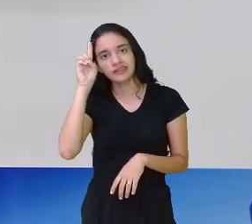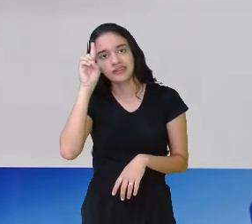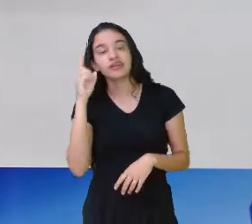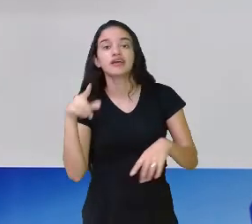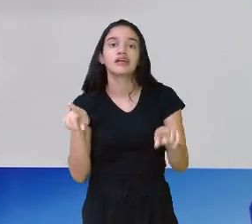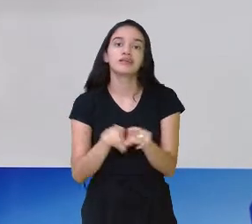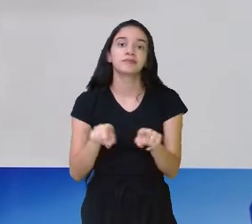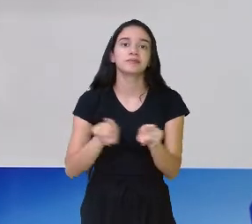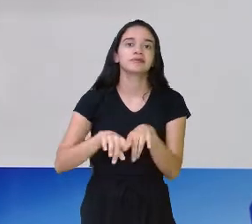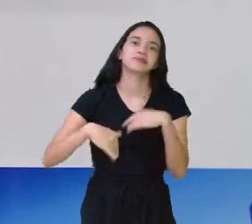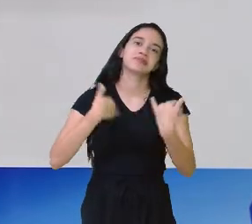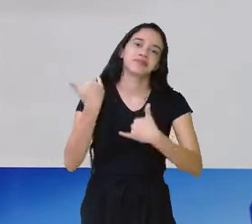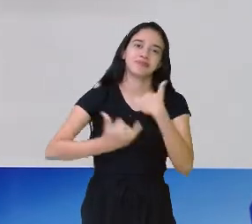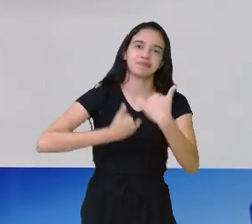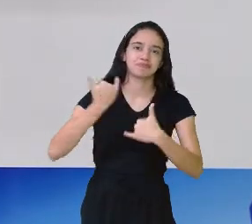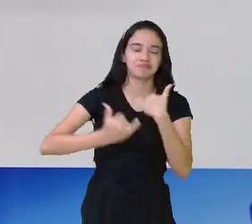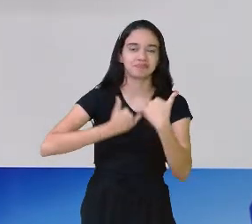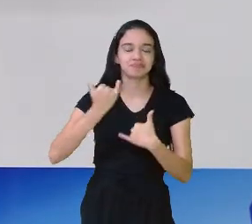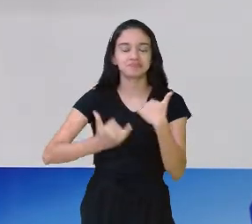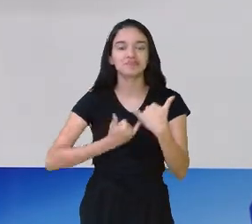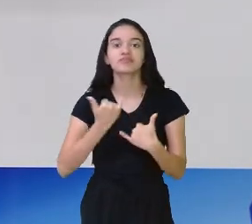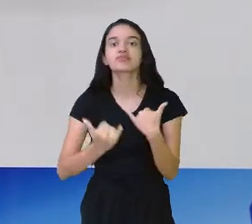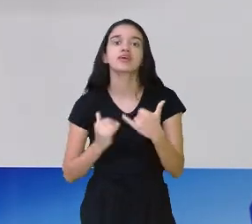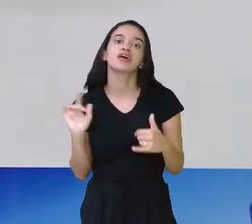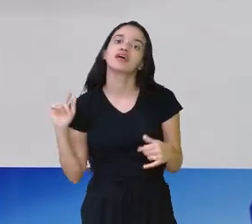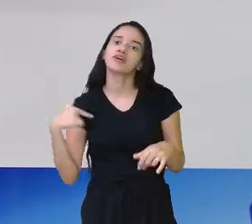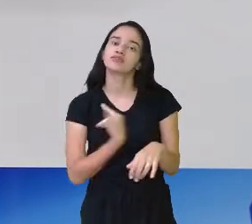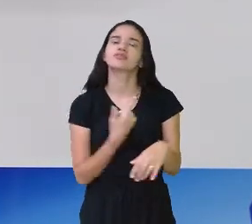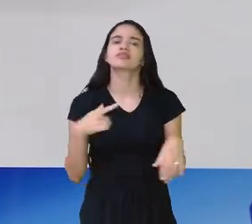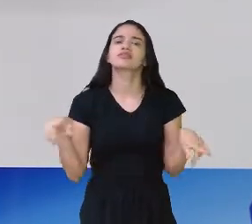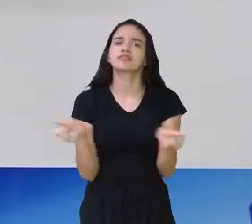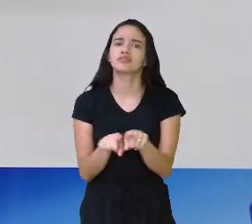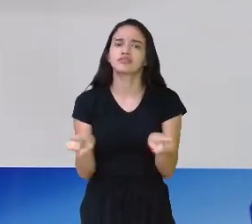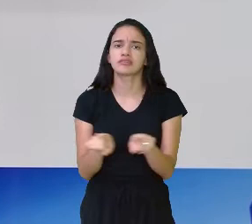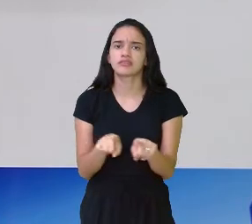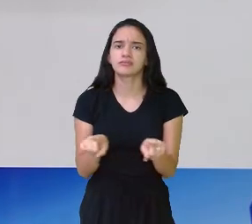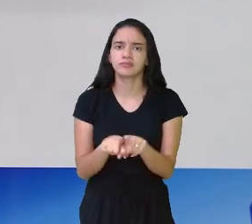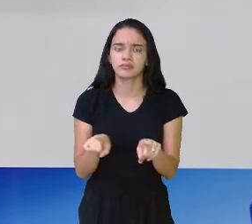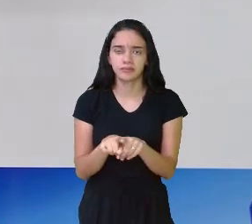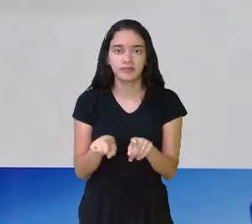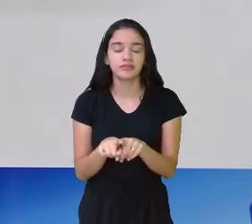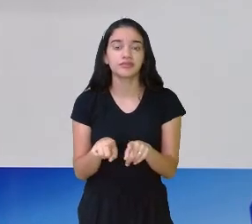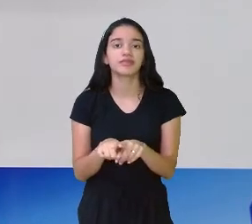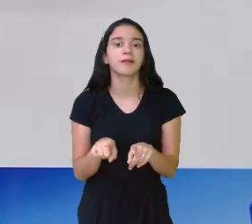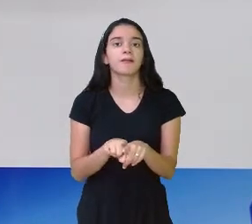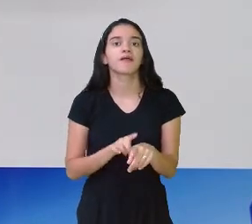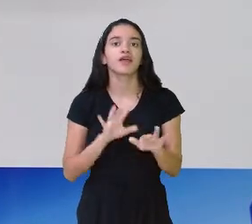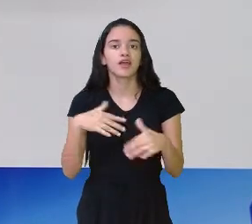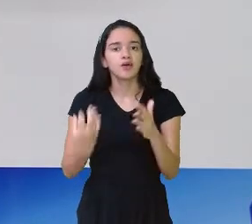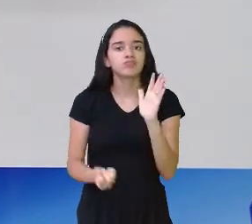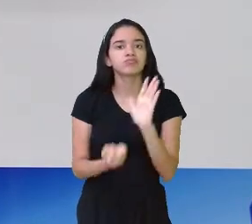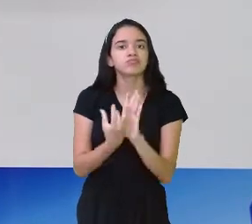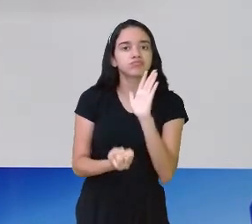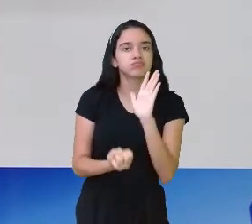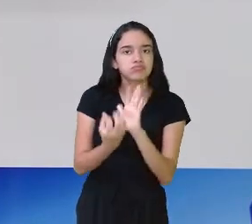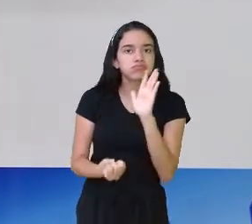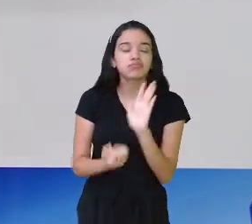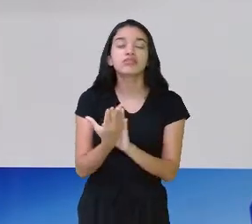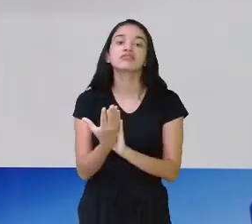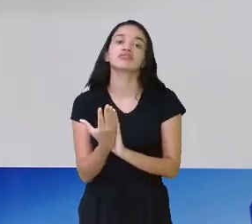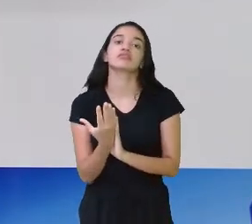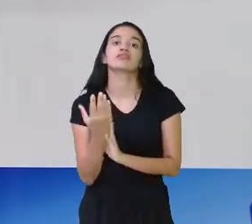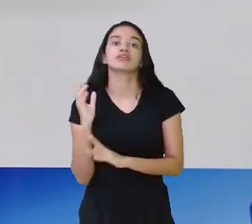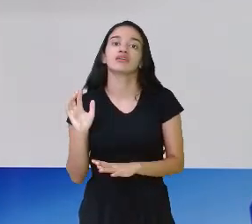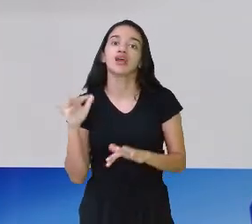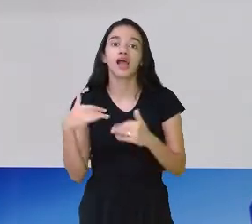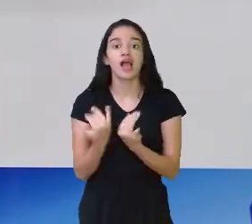nossa diversão, né? Exato. Então, a gente também está lá, né? Agindo, né? Produzindo e fruindo